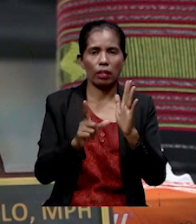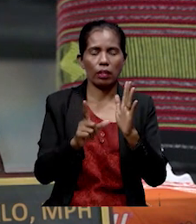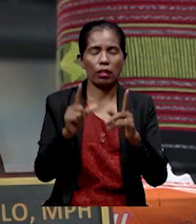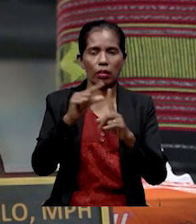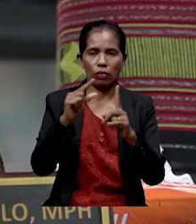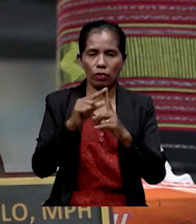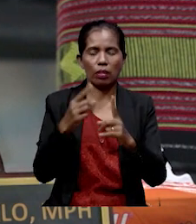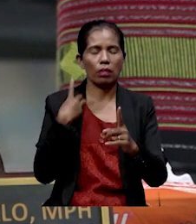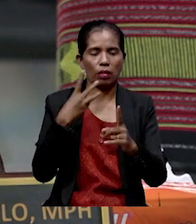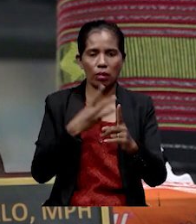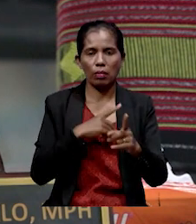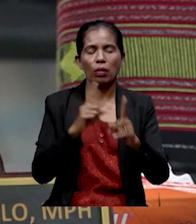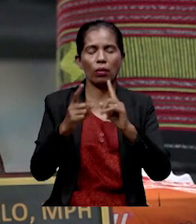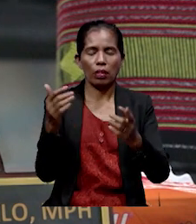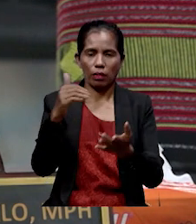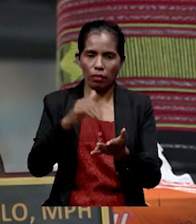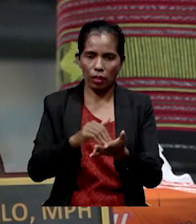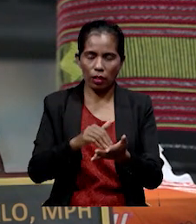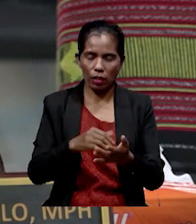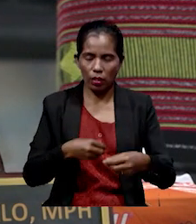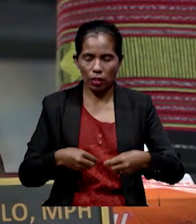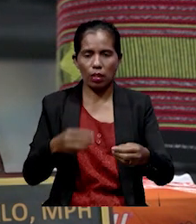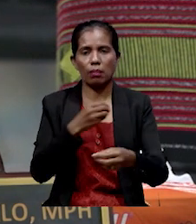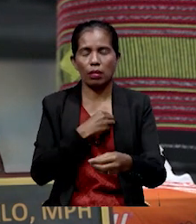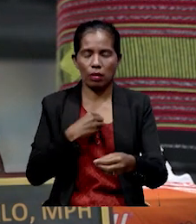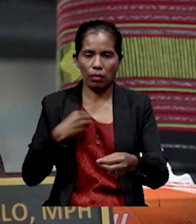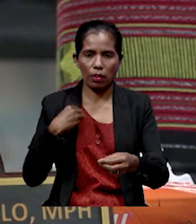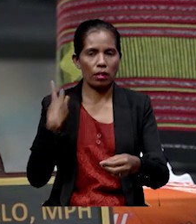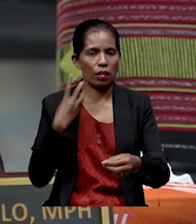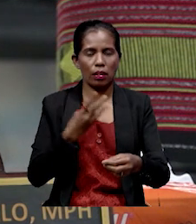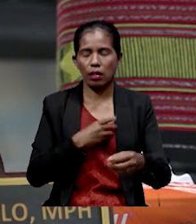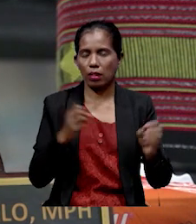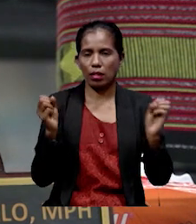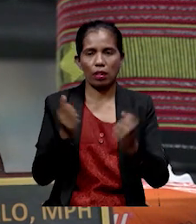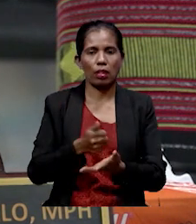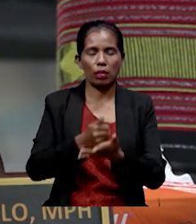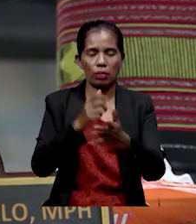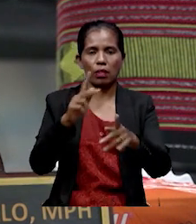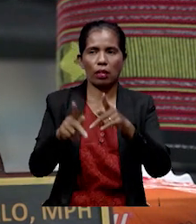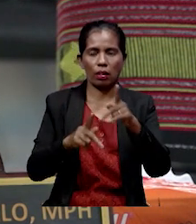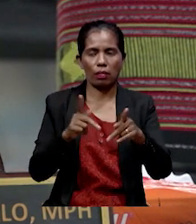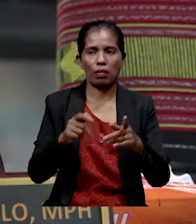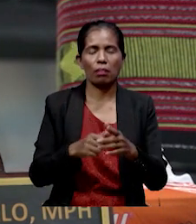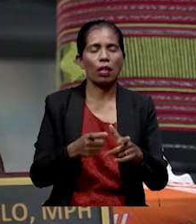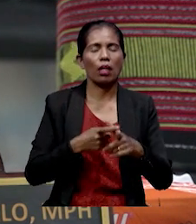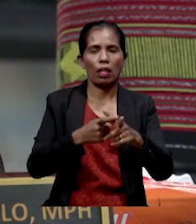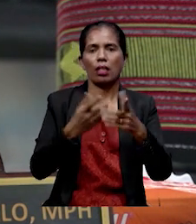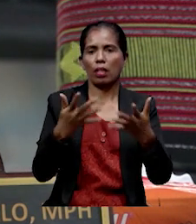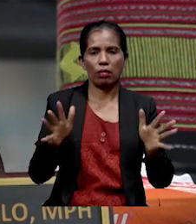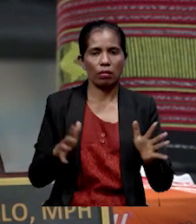imunya tratamento mo sila sila ne kita la ita sila hal tratamento ba ema kame hal la ko putu